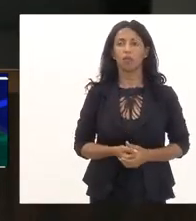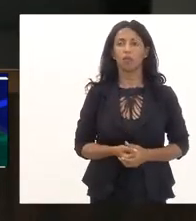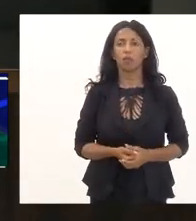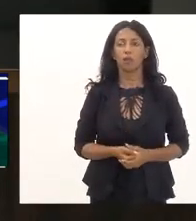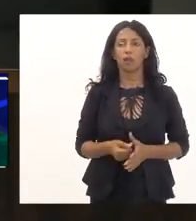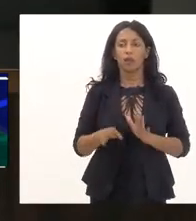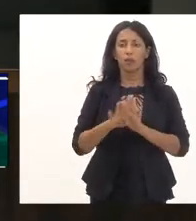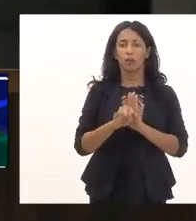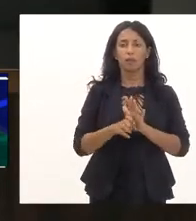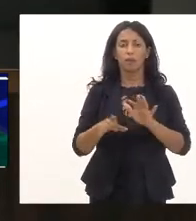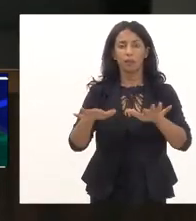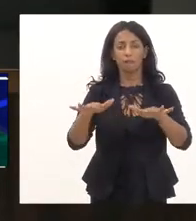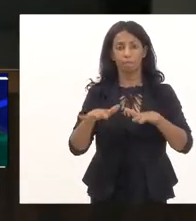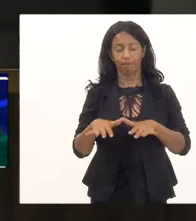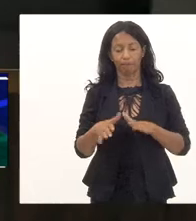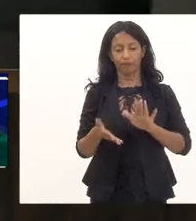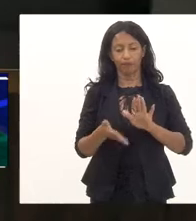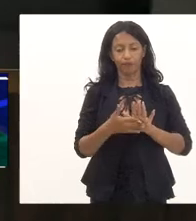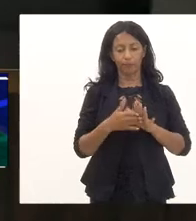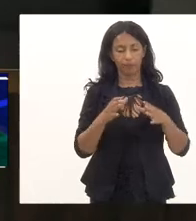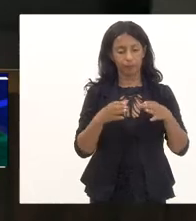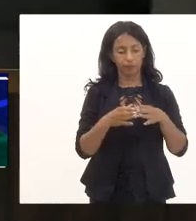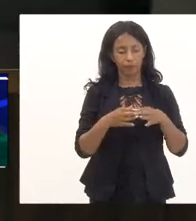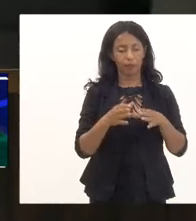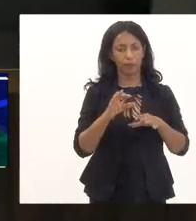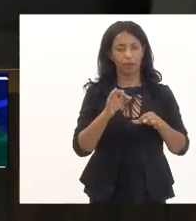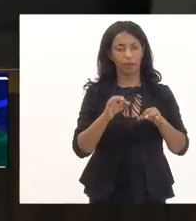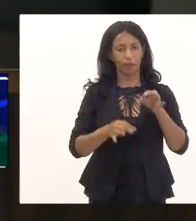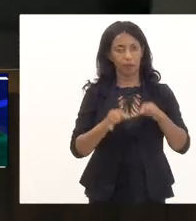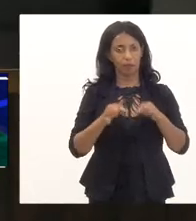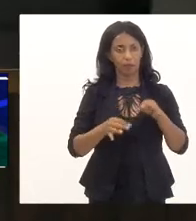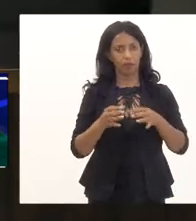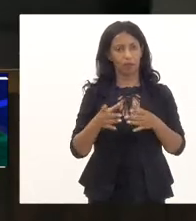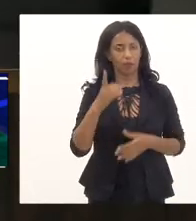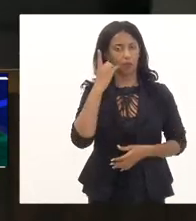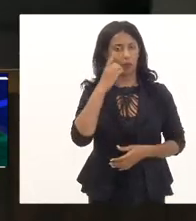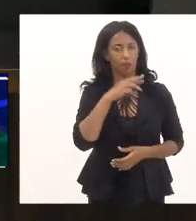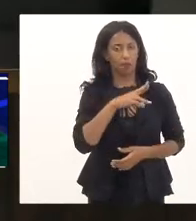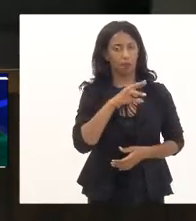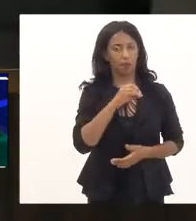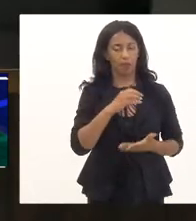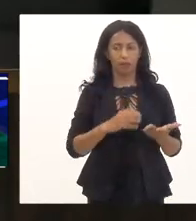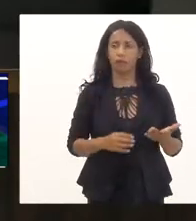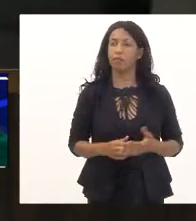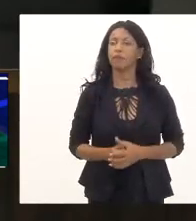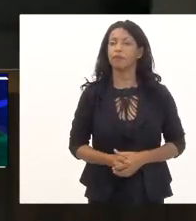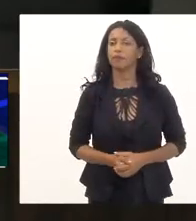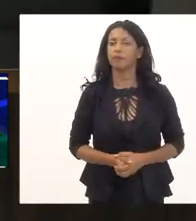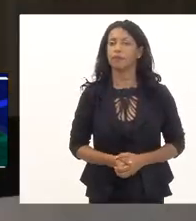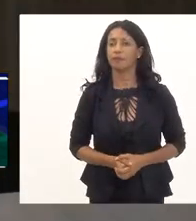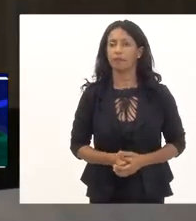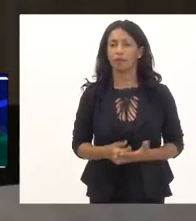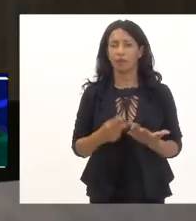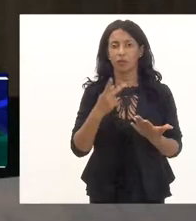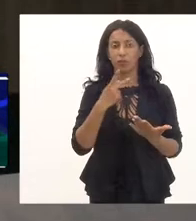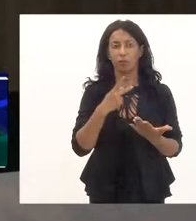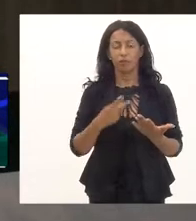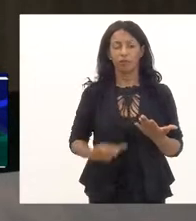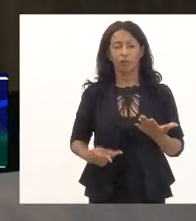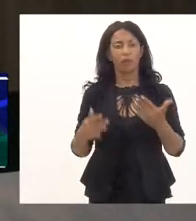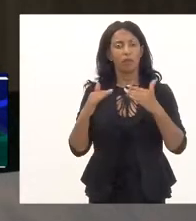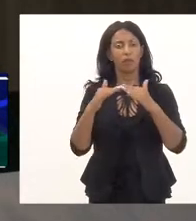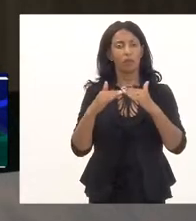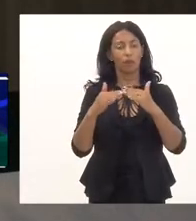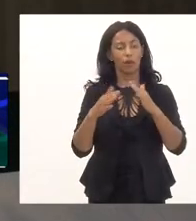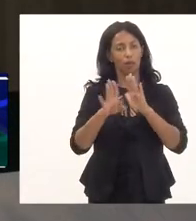às emendas de plenário. Para emitir parecer pela Comissão de Constituição e Justiça, deputado Márcio. Senhor presidente, parecer é